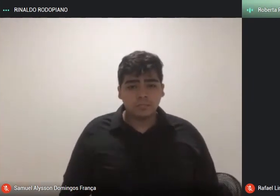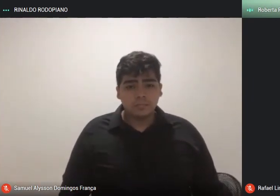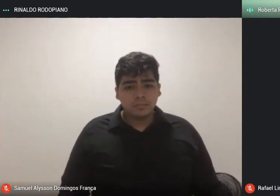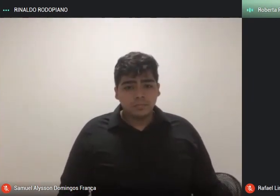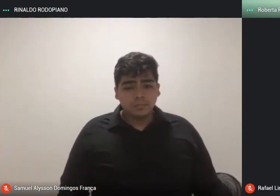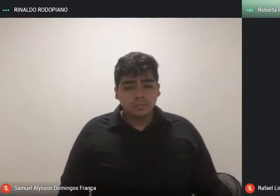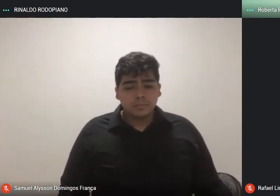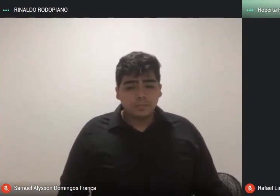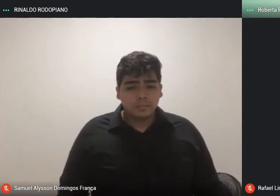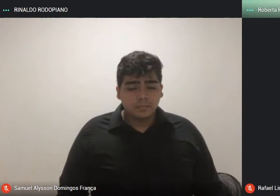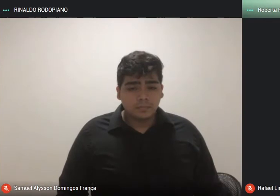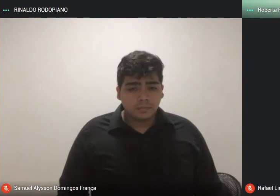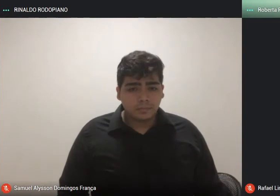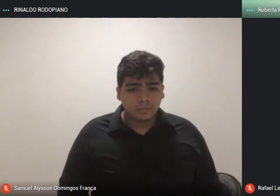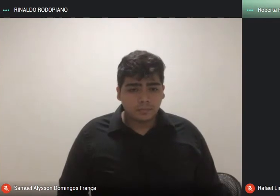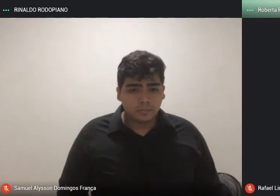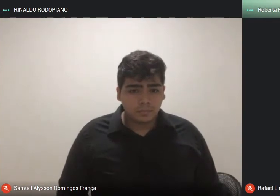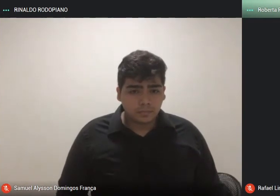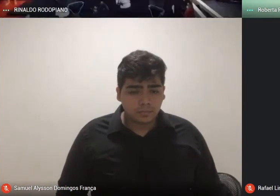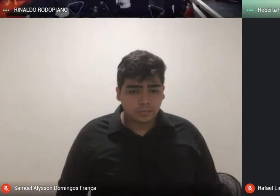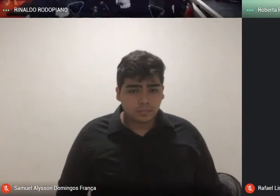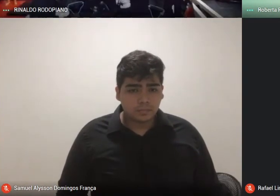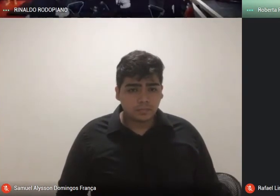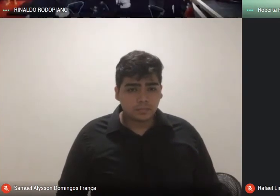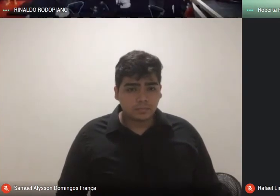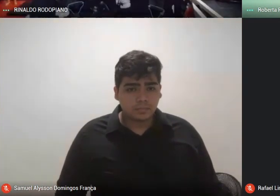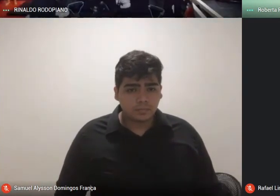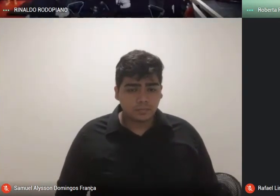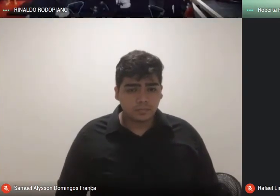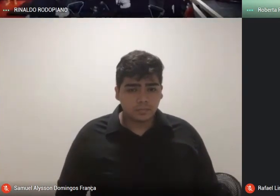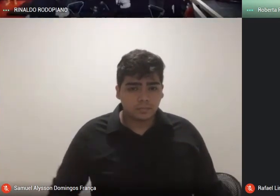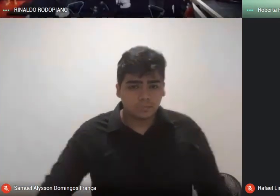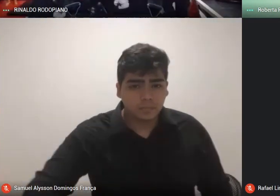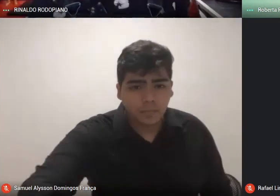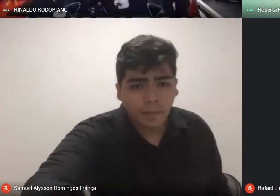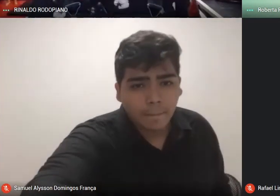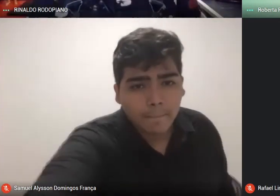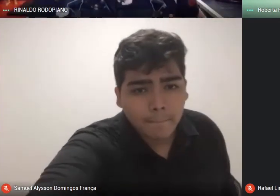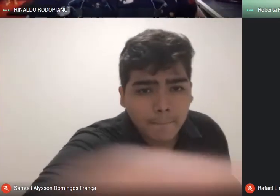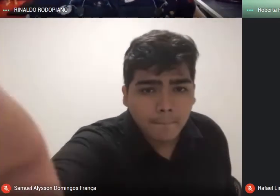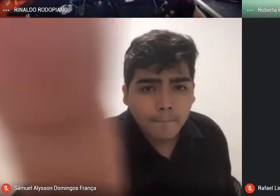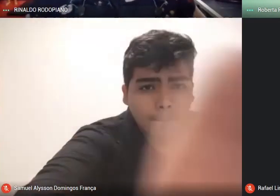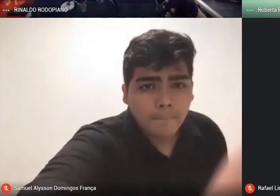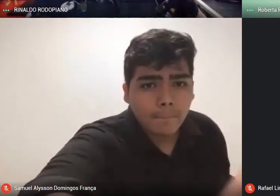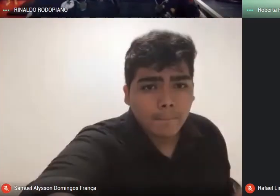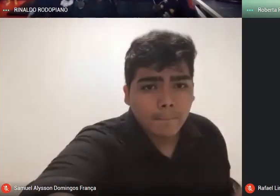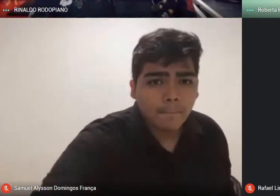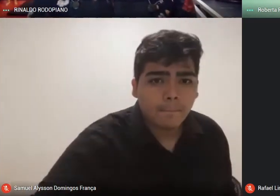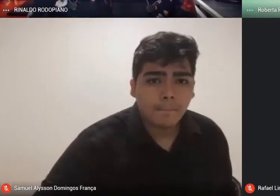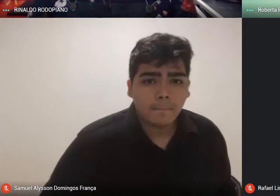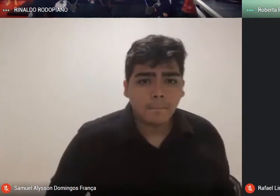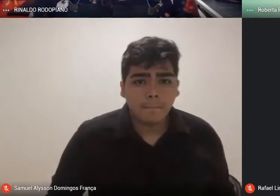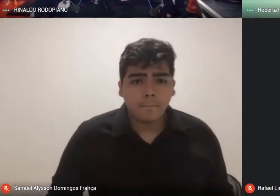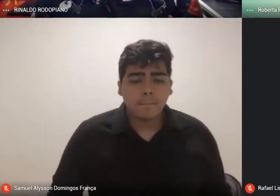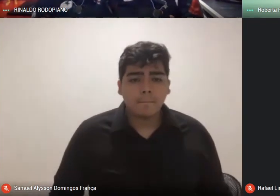Então, assim, em relação a Júnior, que começou, né, deu entrada aí nessa tarde